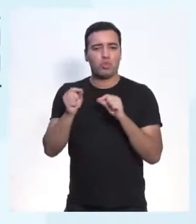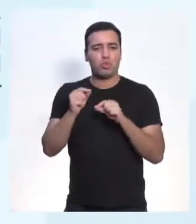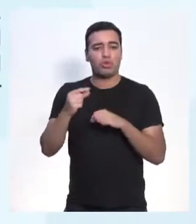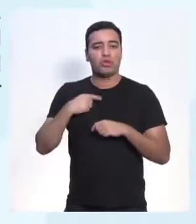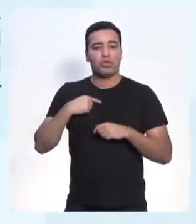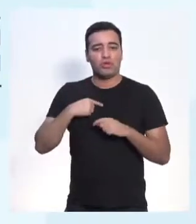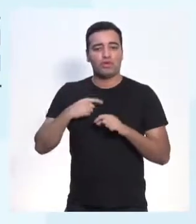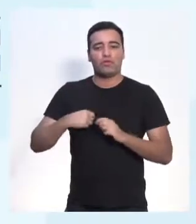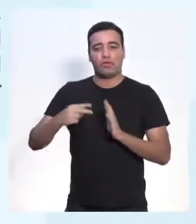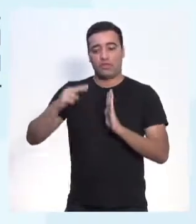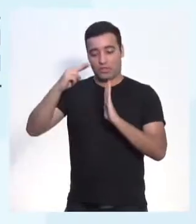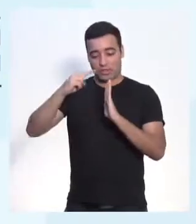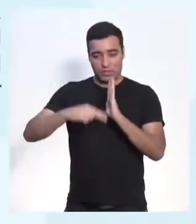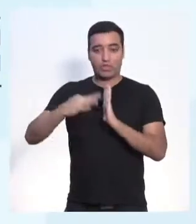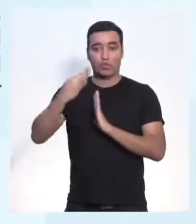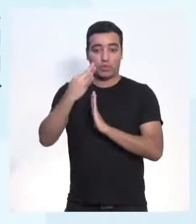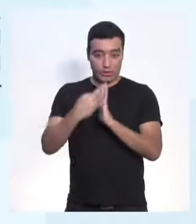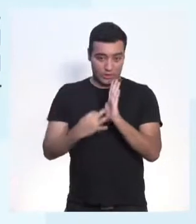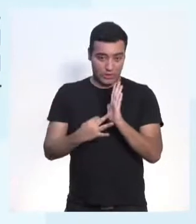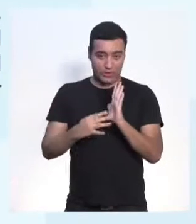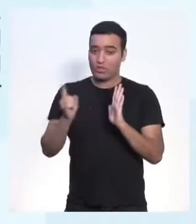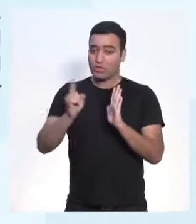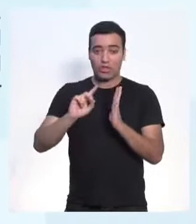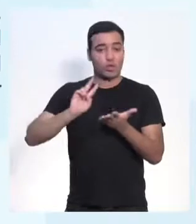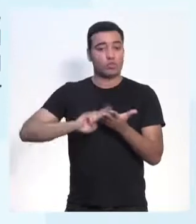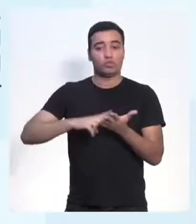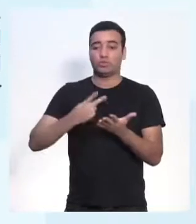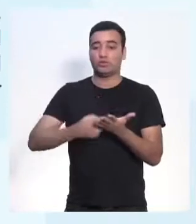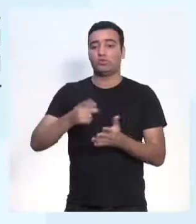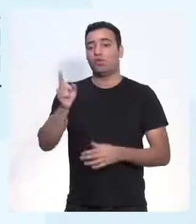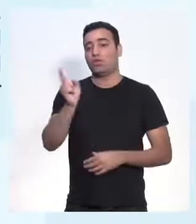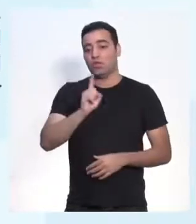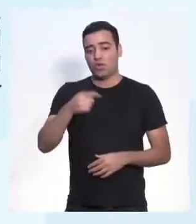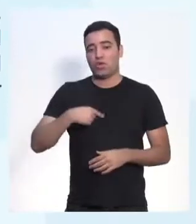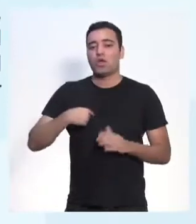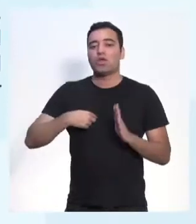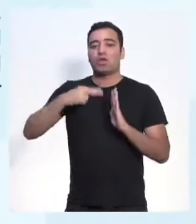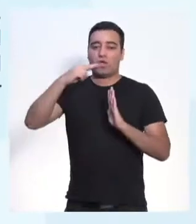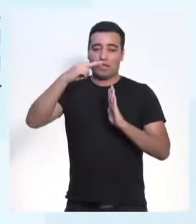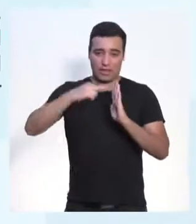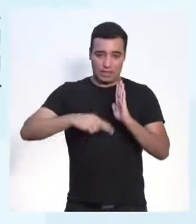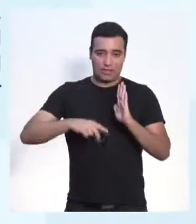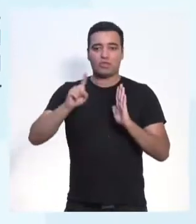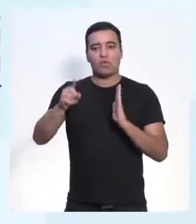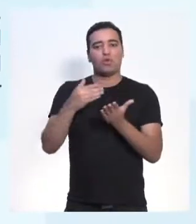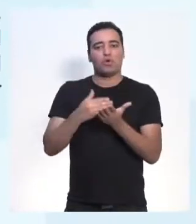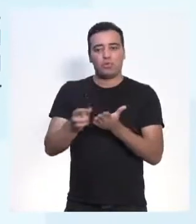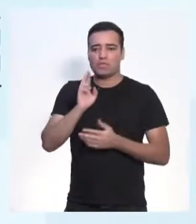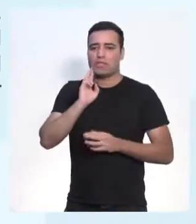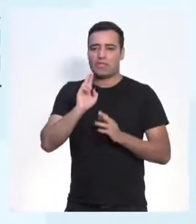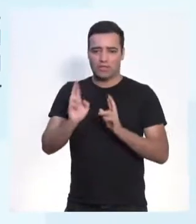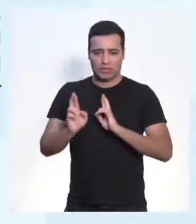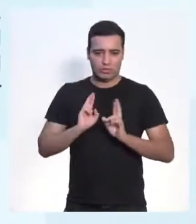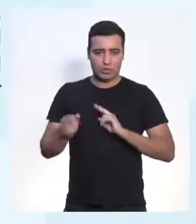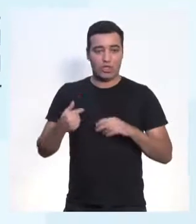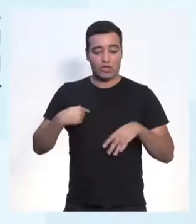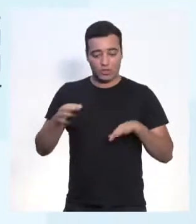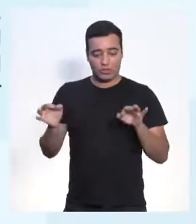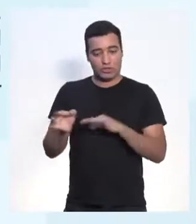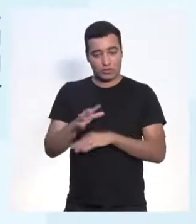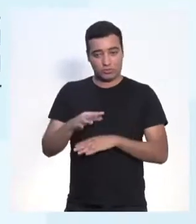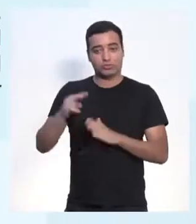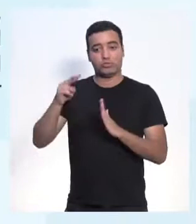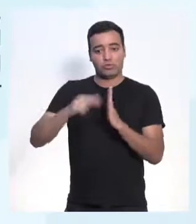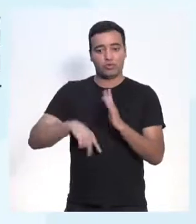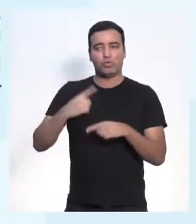leitura do texto para vocês. A gente não vai traduzir. Enquanto eu faço a leitura, vocês já podem começar a responder. Eu termino a leitura, vocês vão ter mais